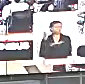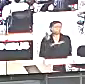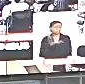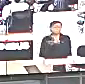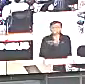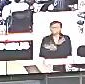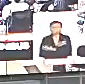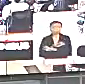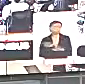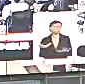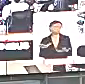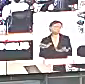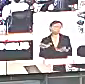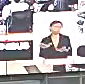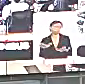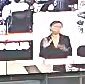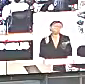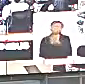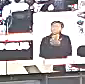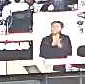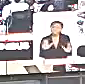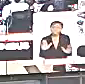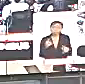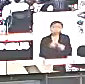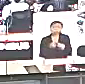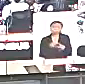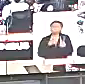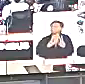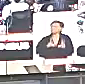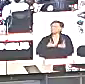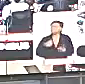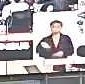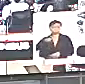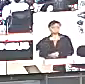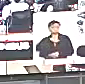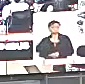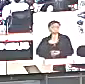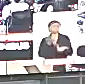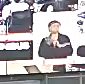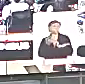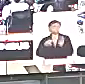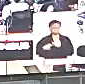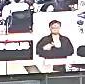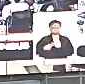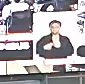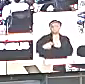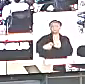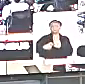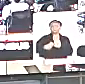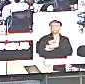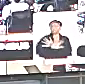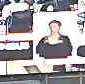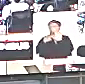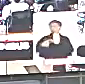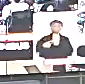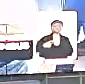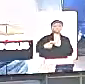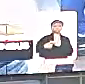chega chega porque a todo momento quando queremos nos tornar visíveis somos mais